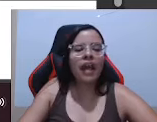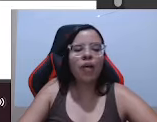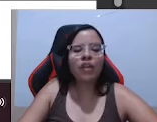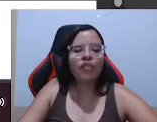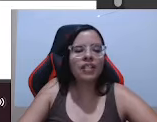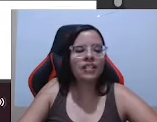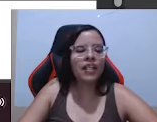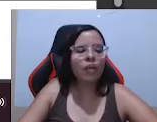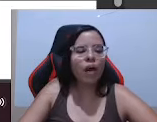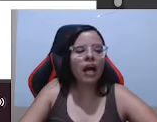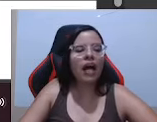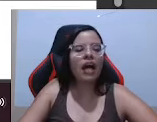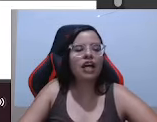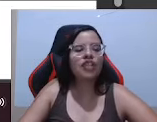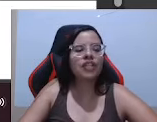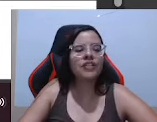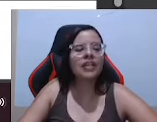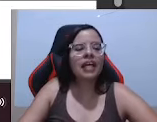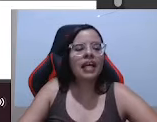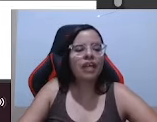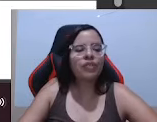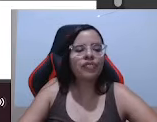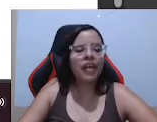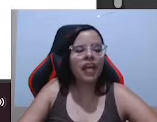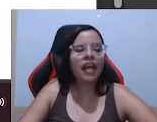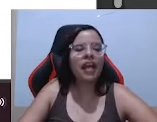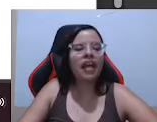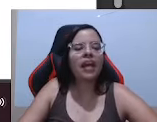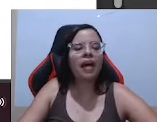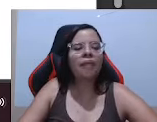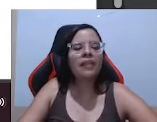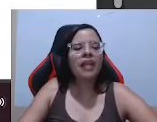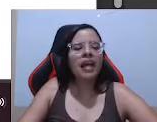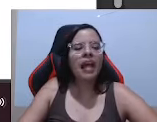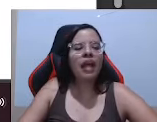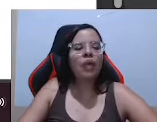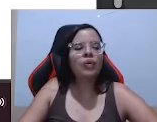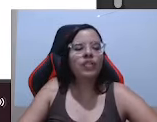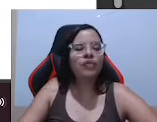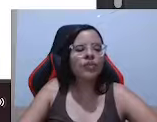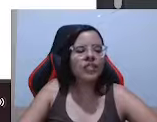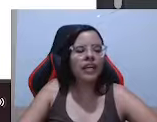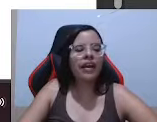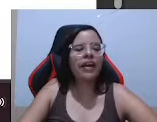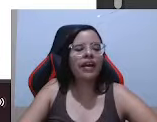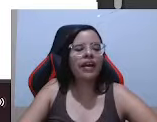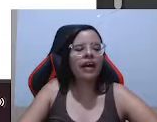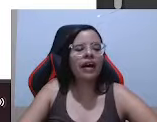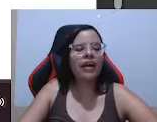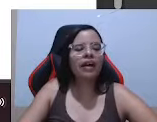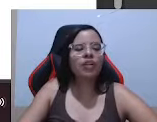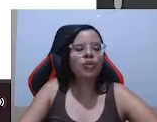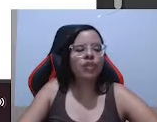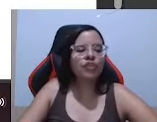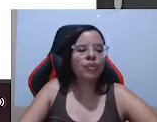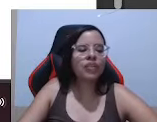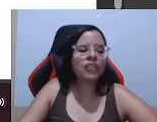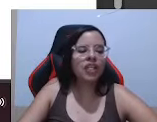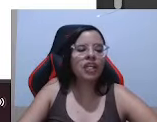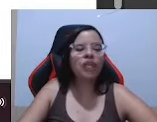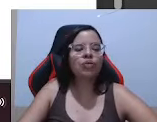Barbosa, O Livro das 100 Linguagens, Gláucia Ferreira, Lúcia Fonseca,